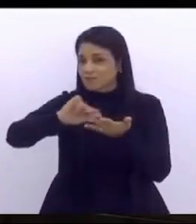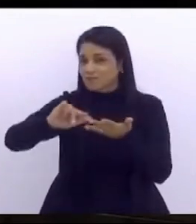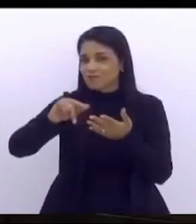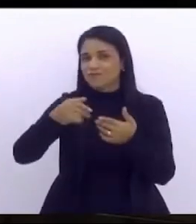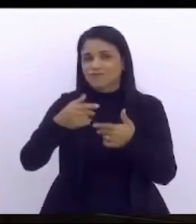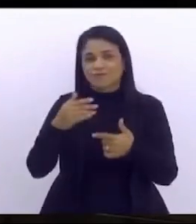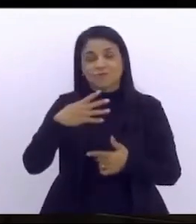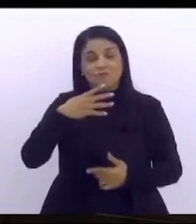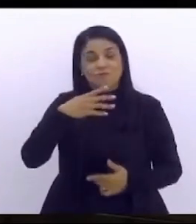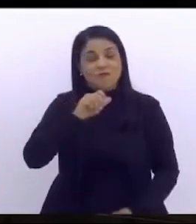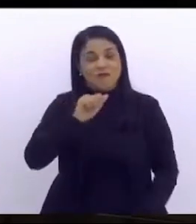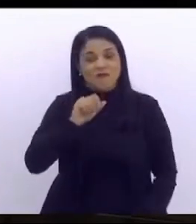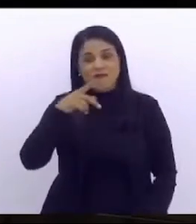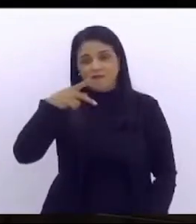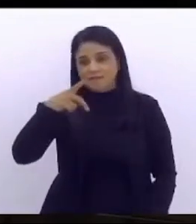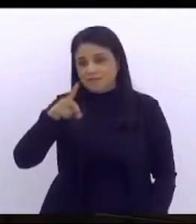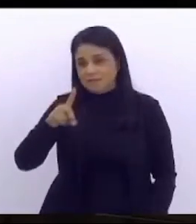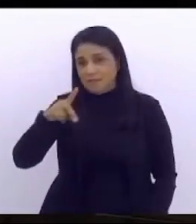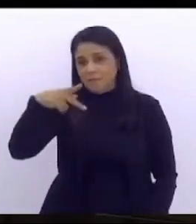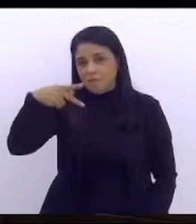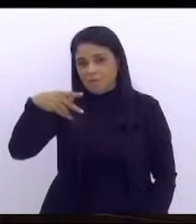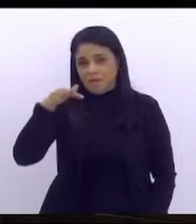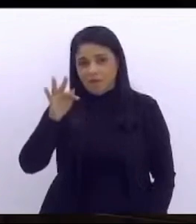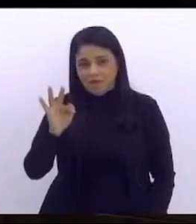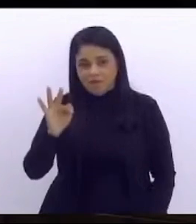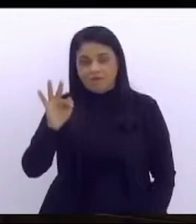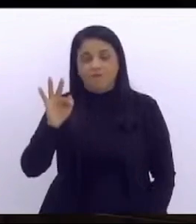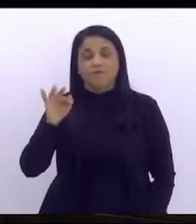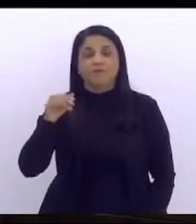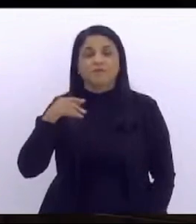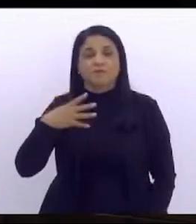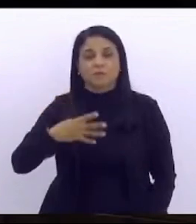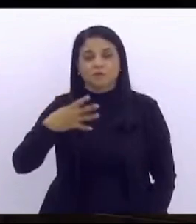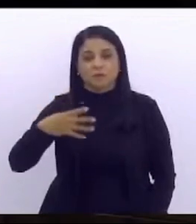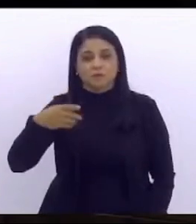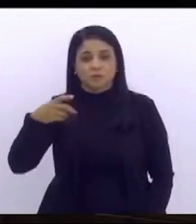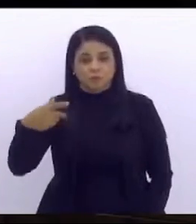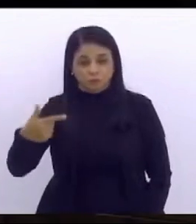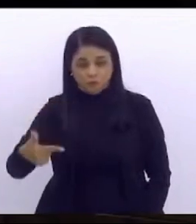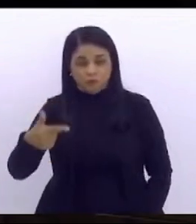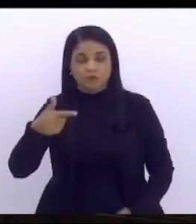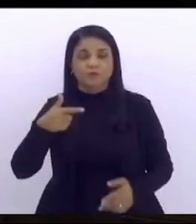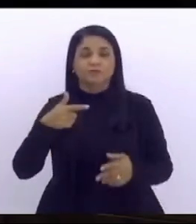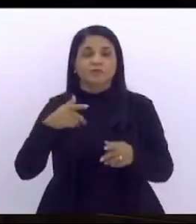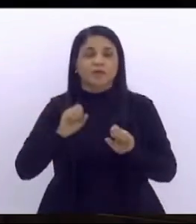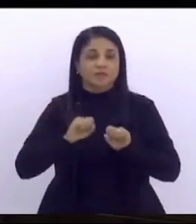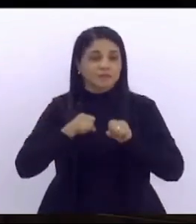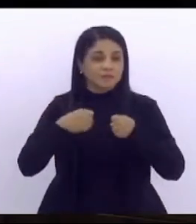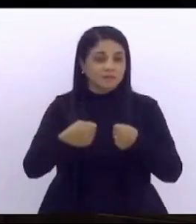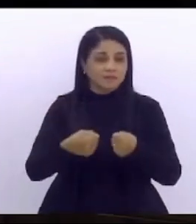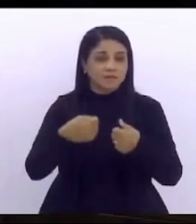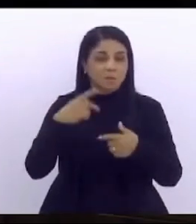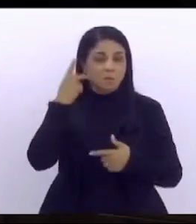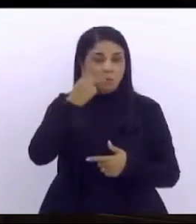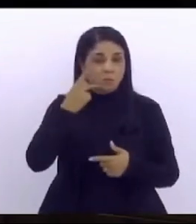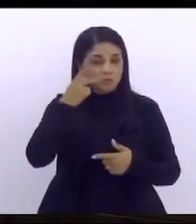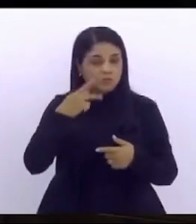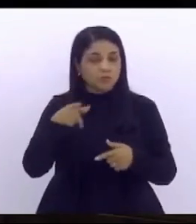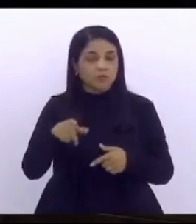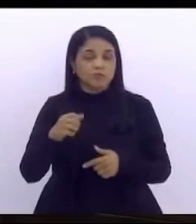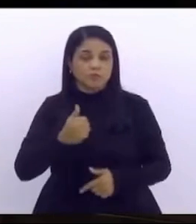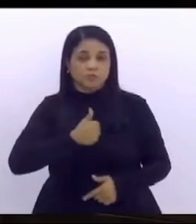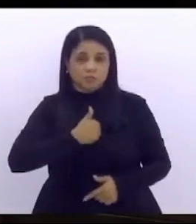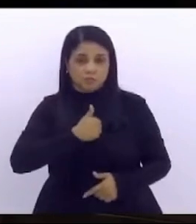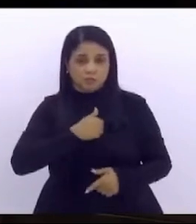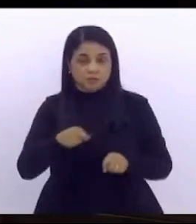da ADPF 442, que é a defesa jurídica e antropológica e filosófica dela. O outro pilar que a narrativa da